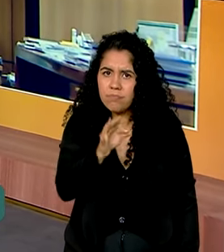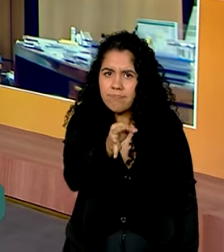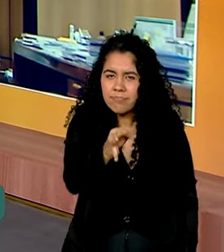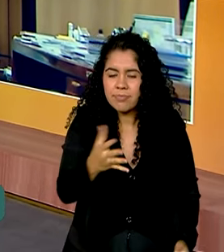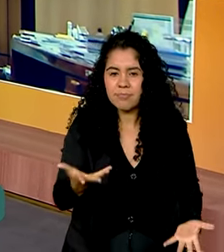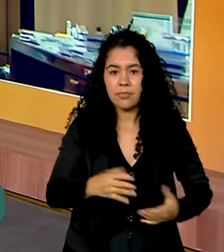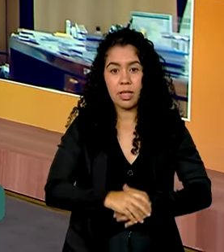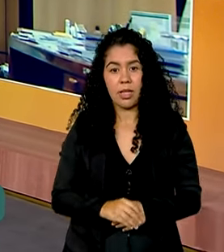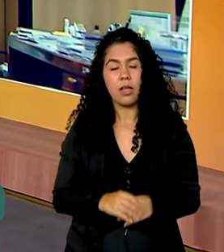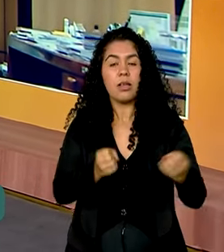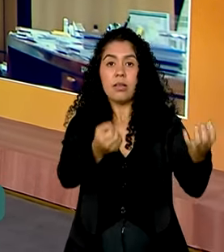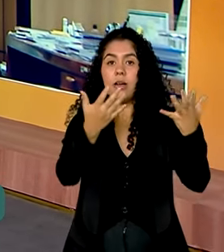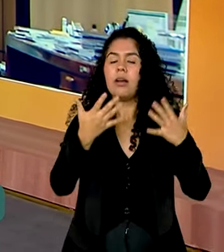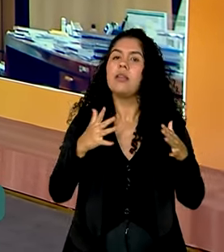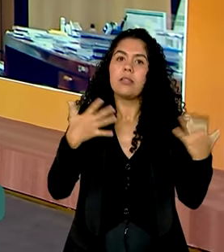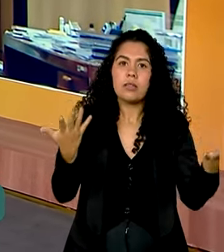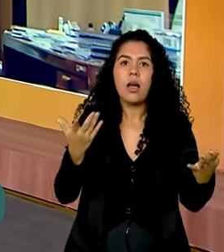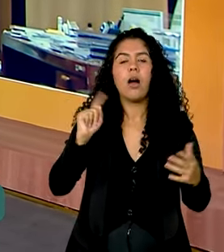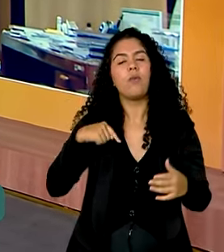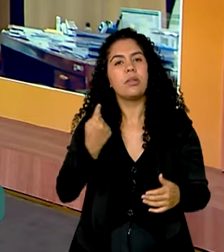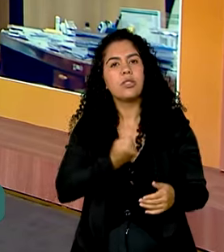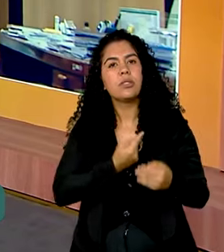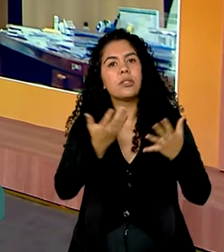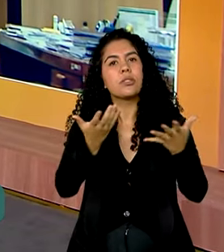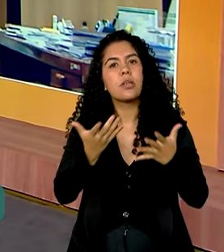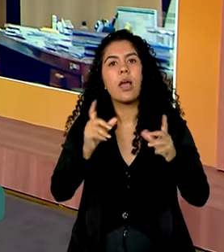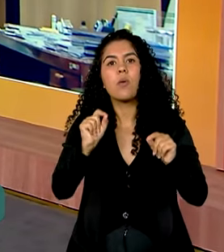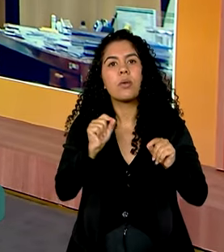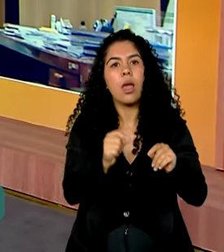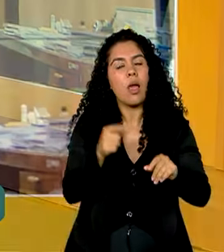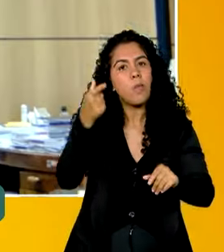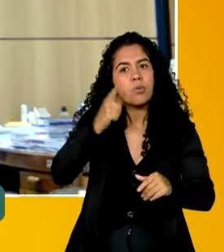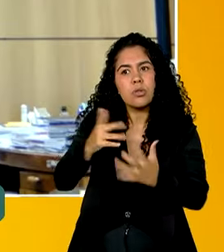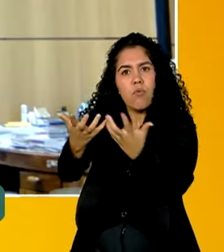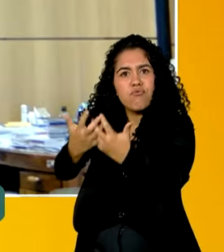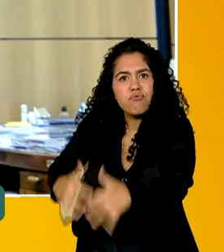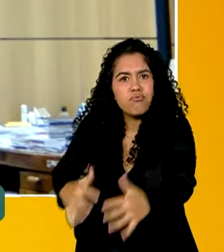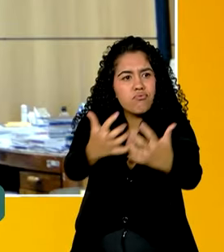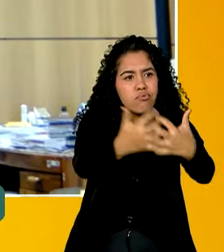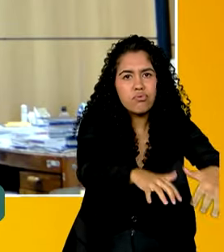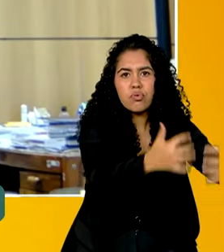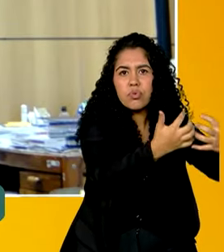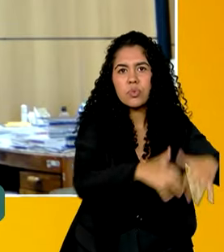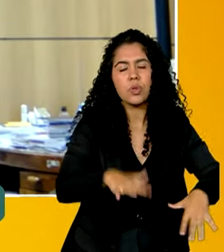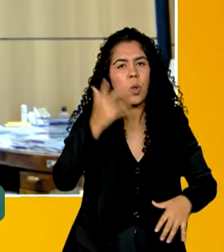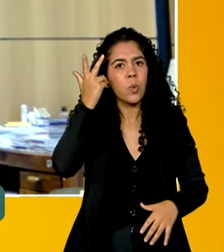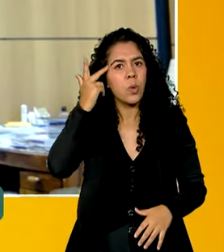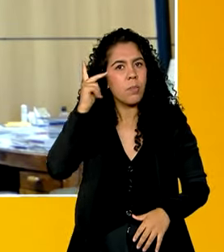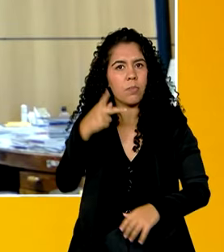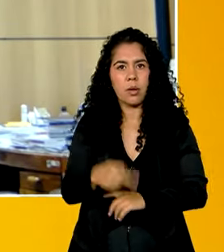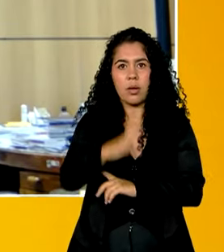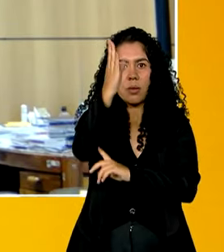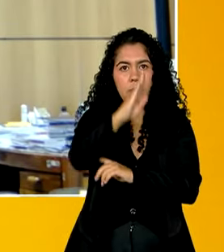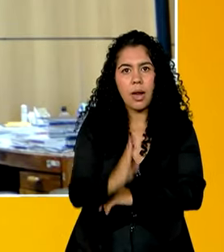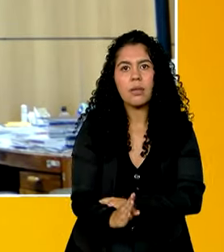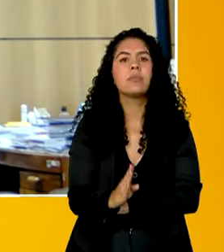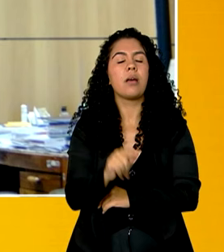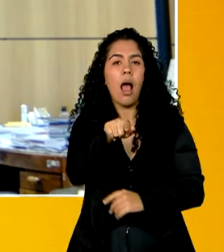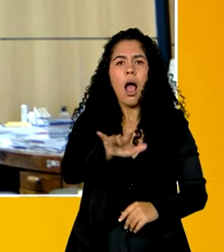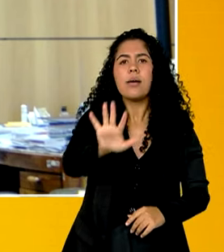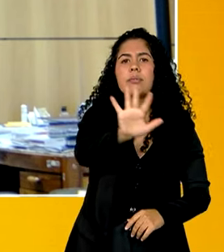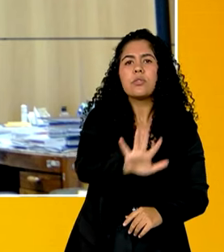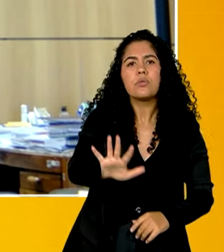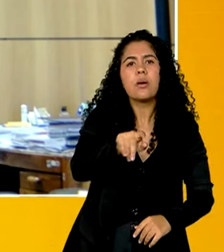primeiro, criando a normalidade, no sentido de as coisas funcionam normalmente no país. Você tem uma situação